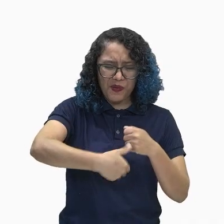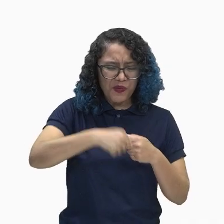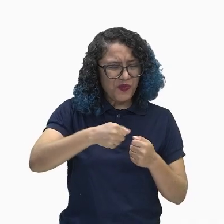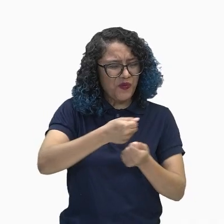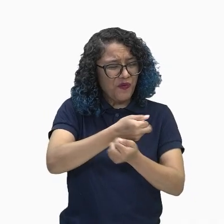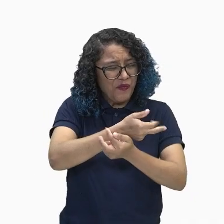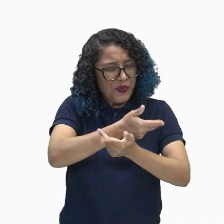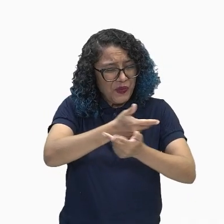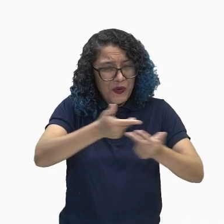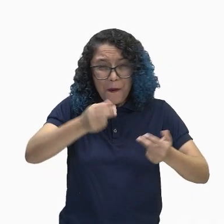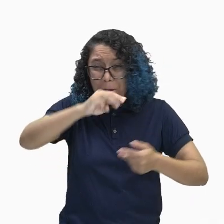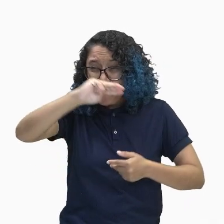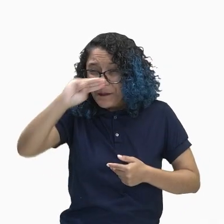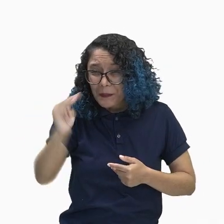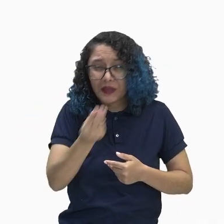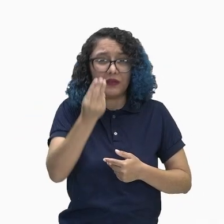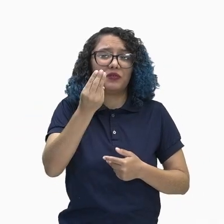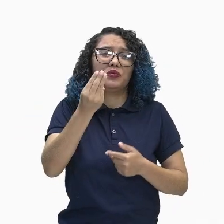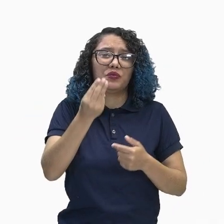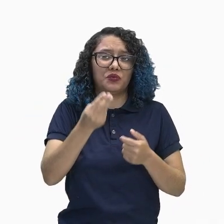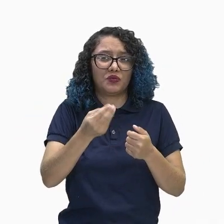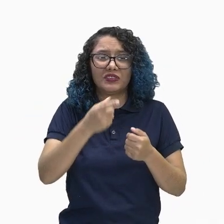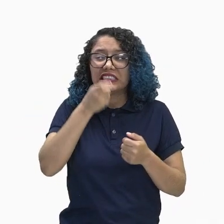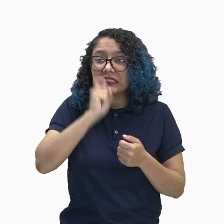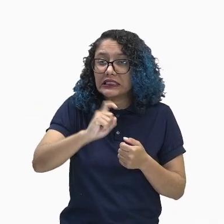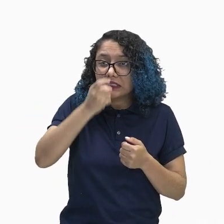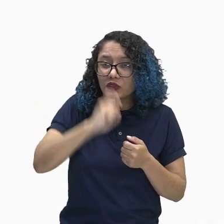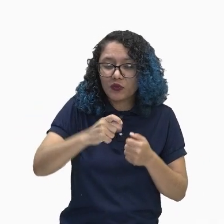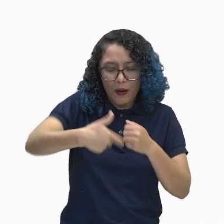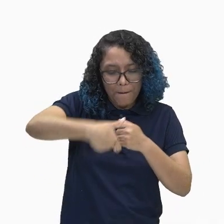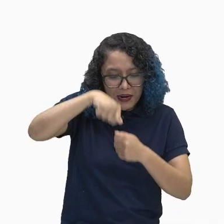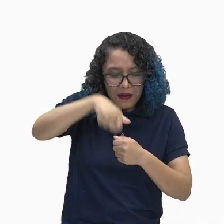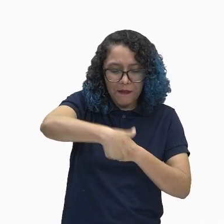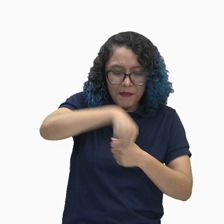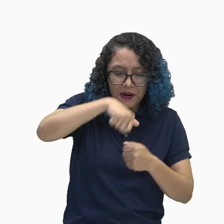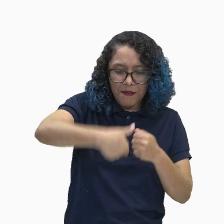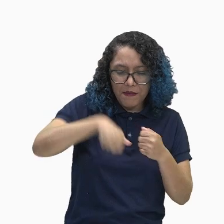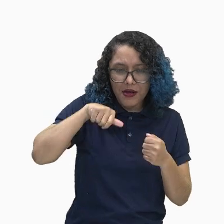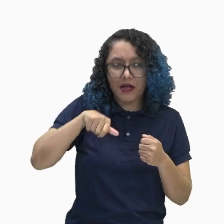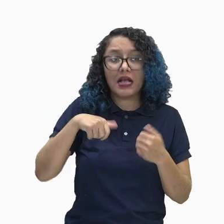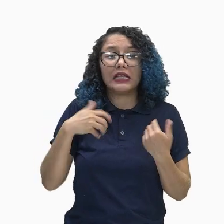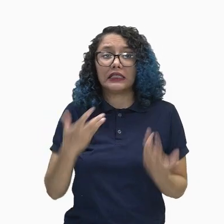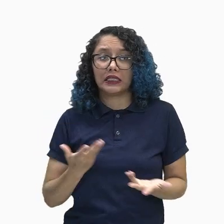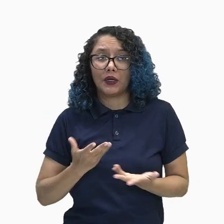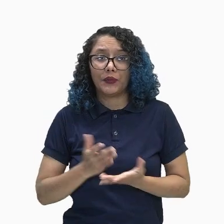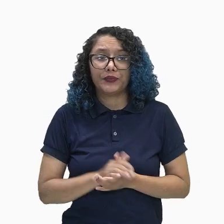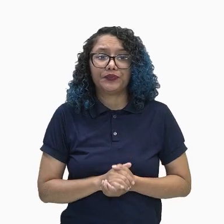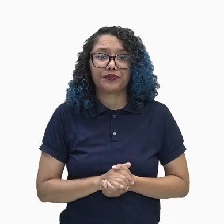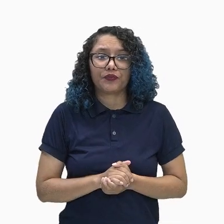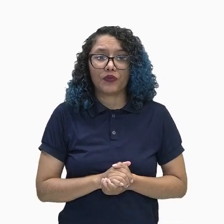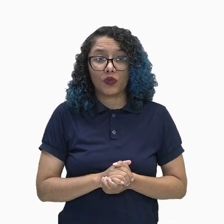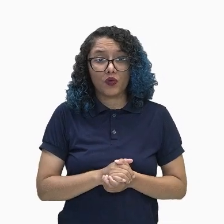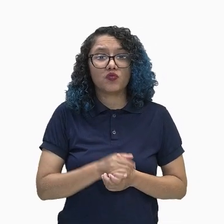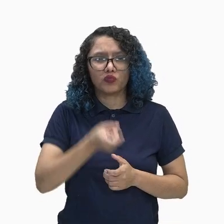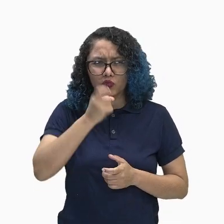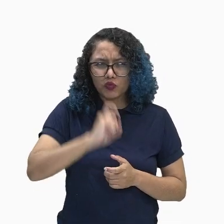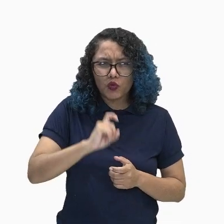aliás. Então, o tucumã é o fruto, né, da nossa